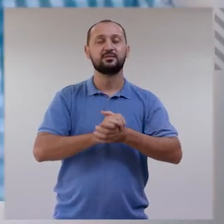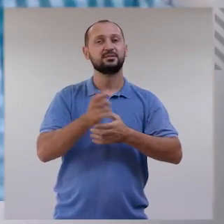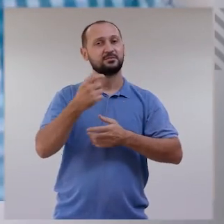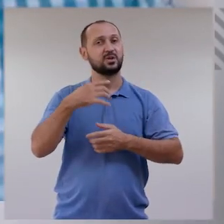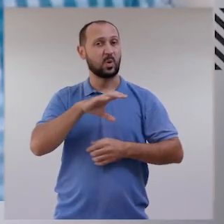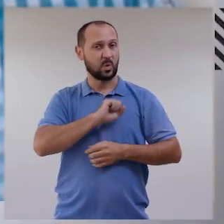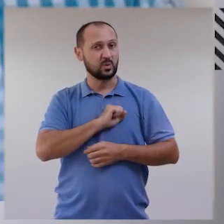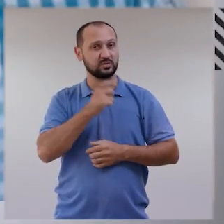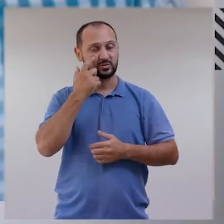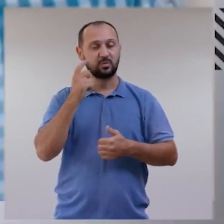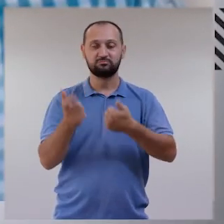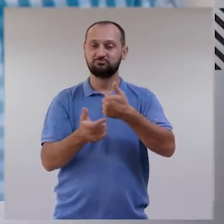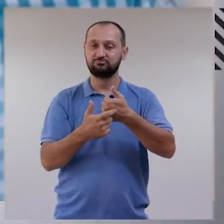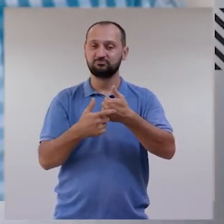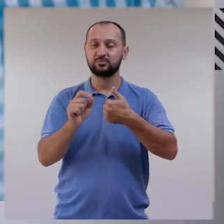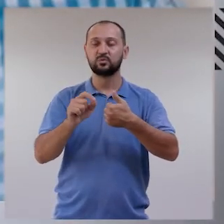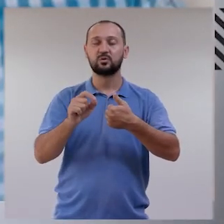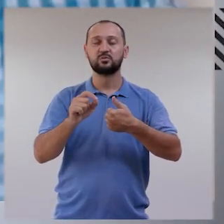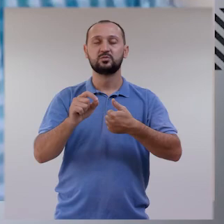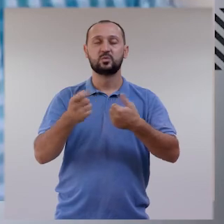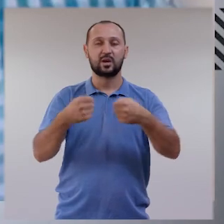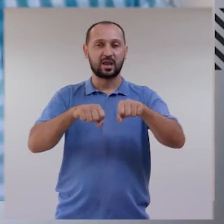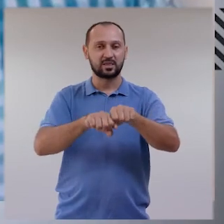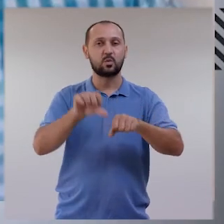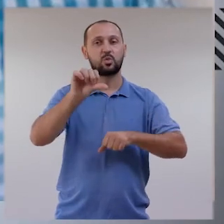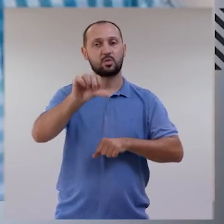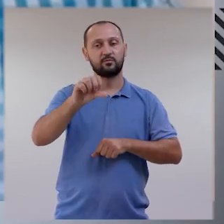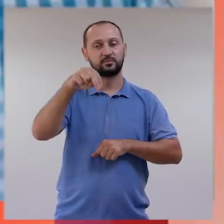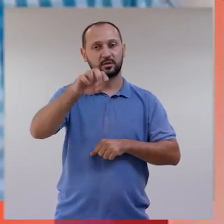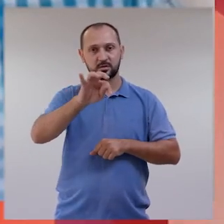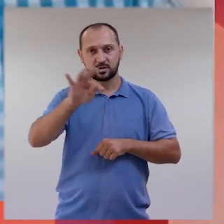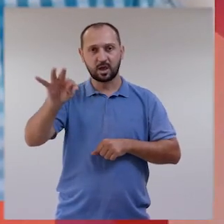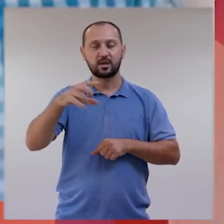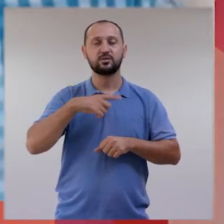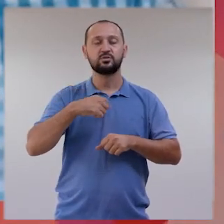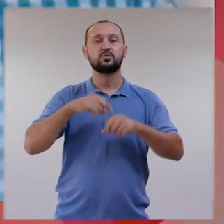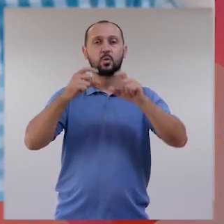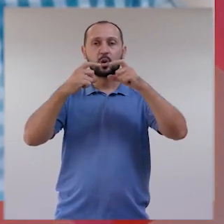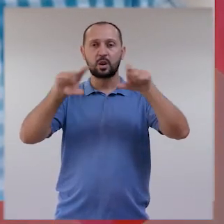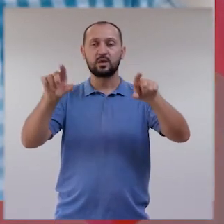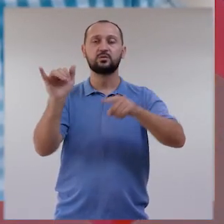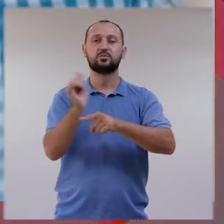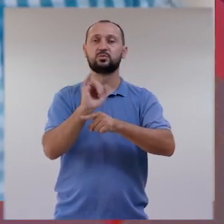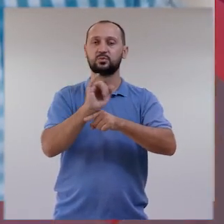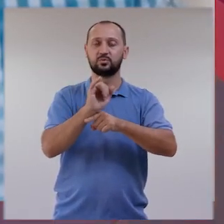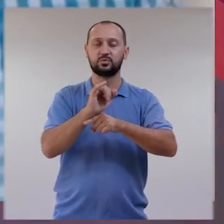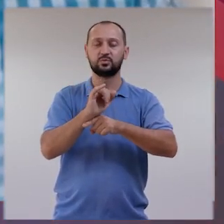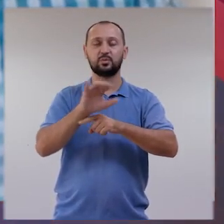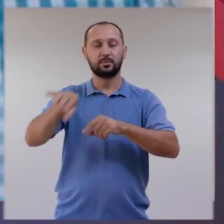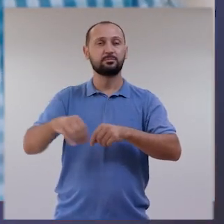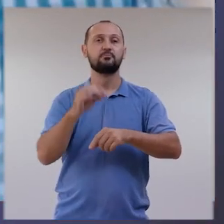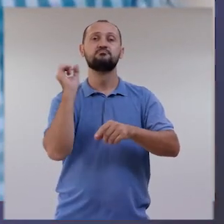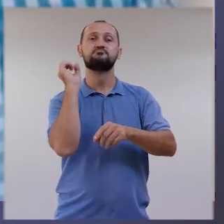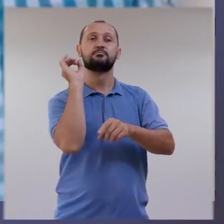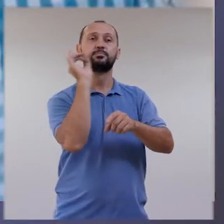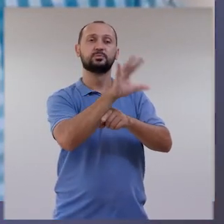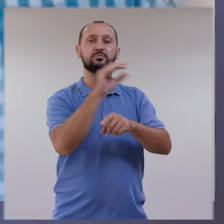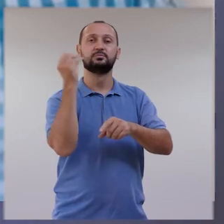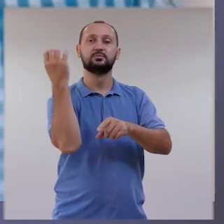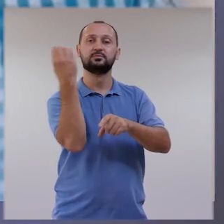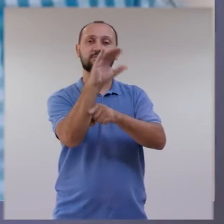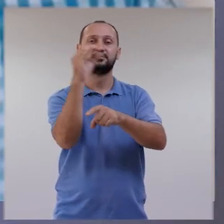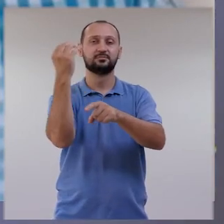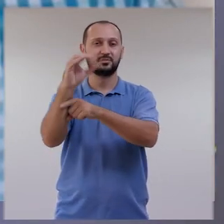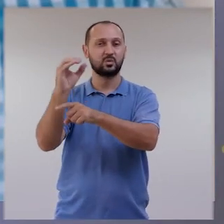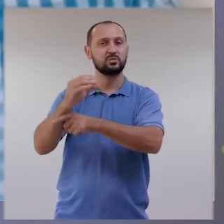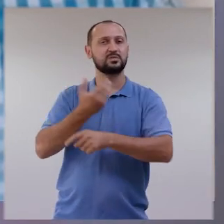Se você curtiu, acompanhe o nosso canal 9 da NET. Não deixe de compartilhar o link do YouTube que está aí na tela com seus amigos,